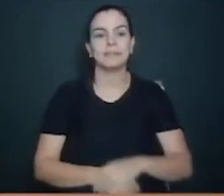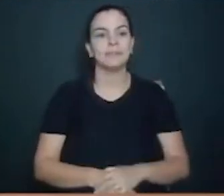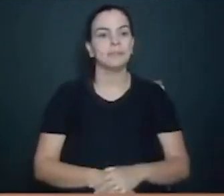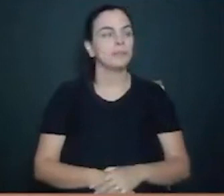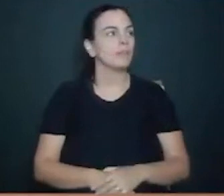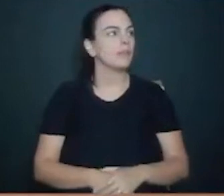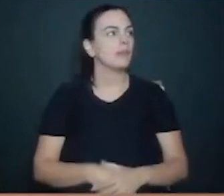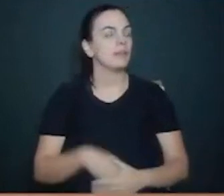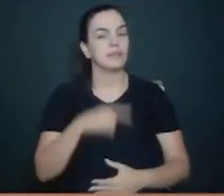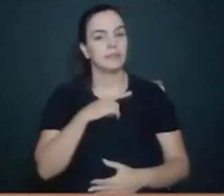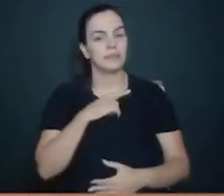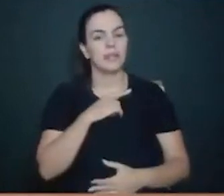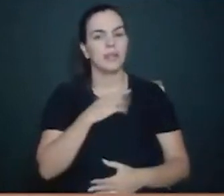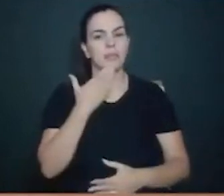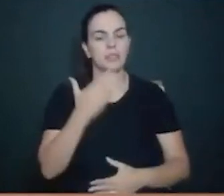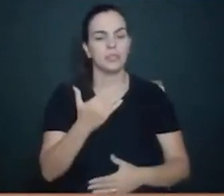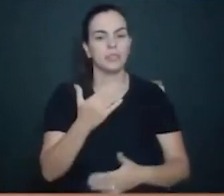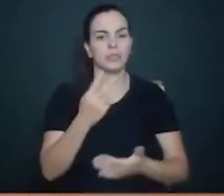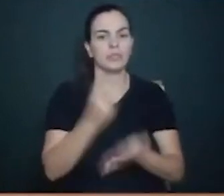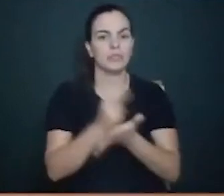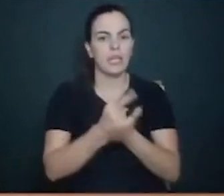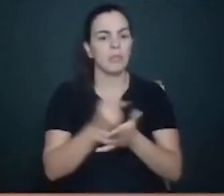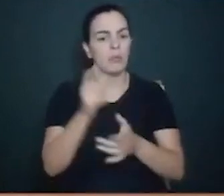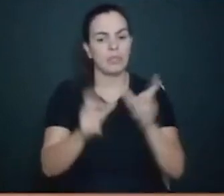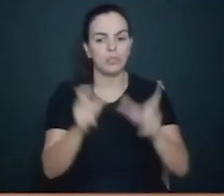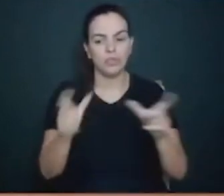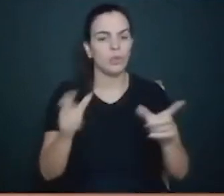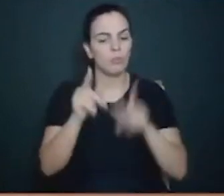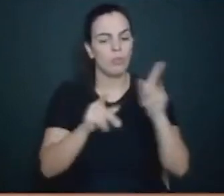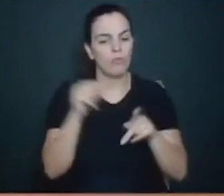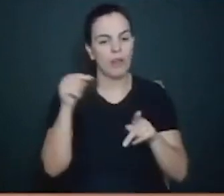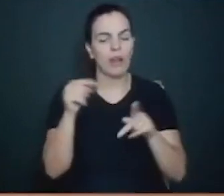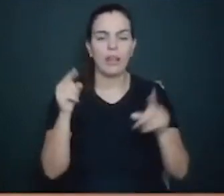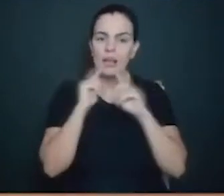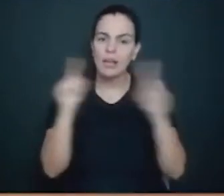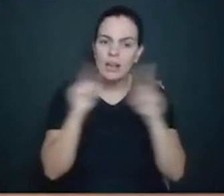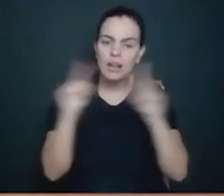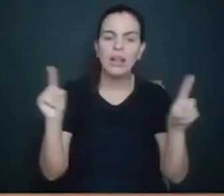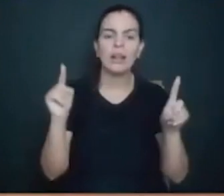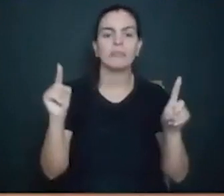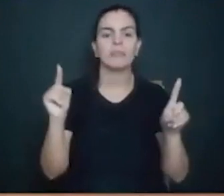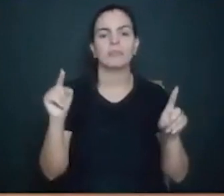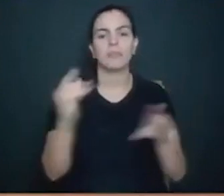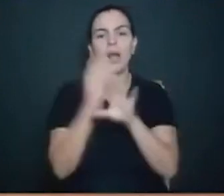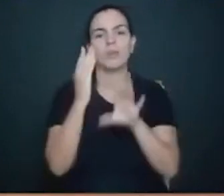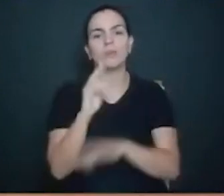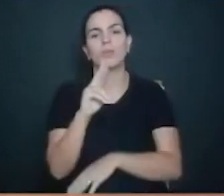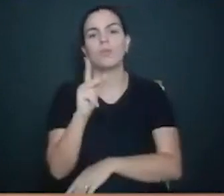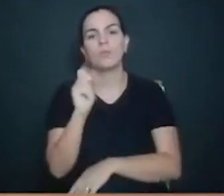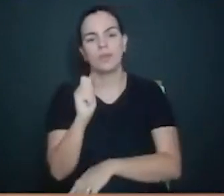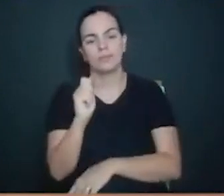demanda, reclamação da população, da questão do UPA. A gente sabe que segunda-feira agora,